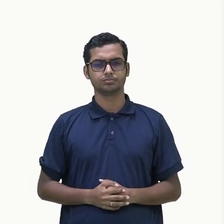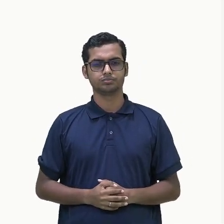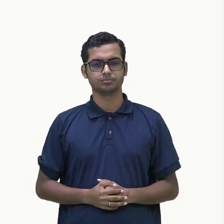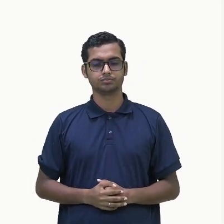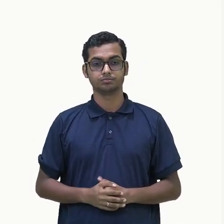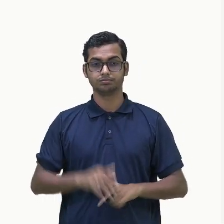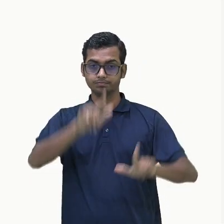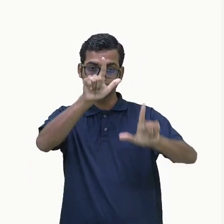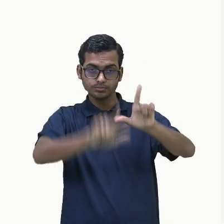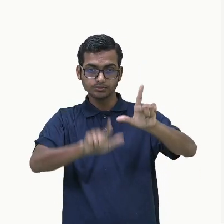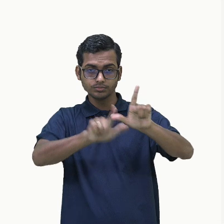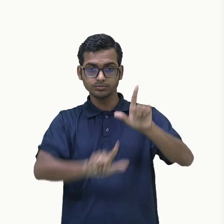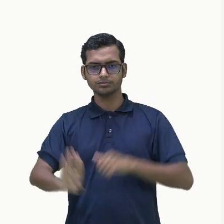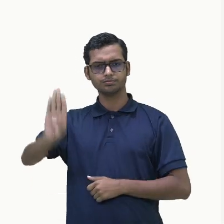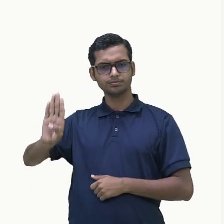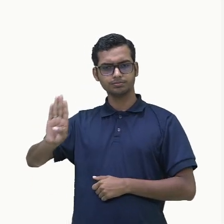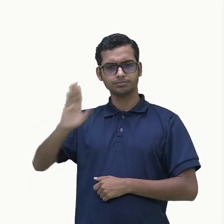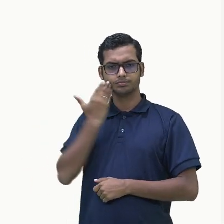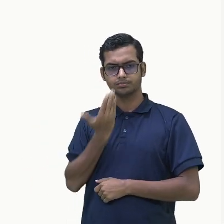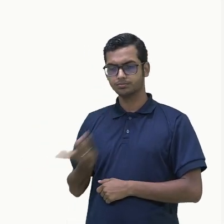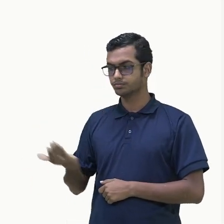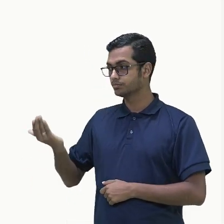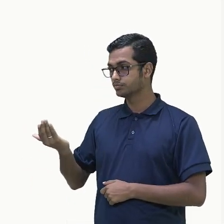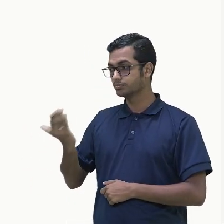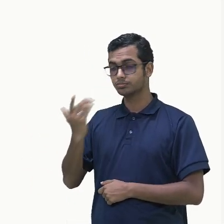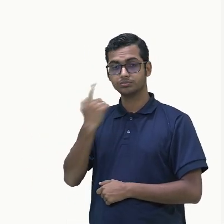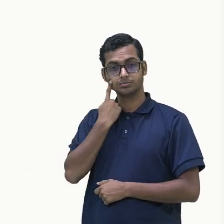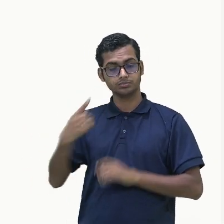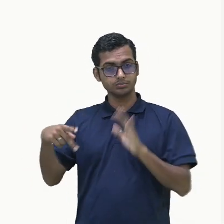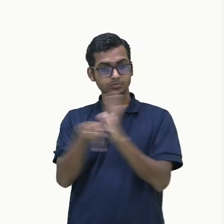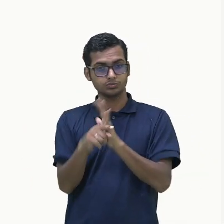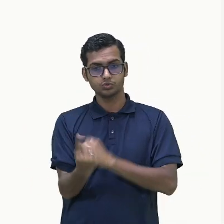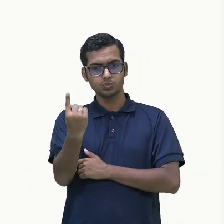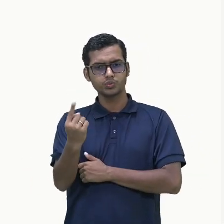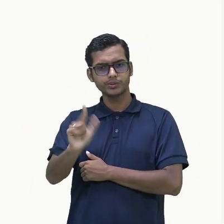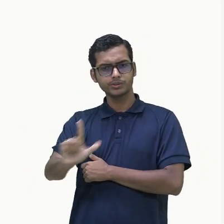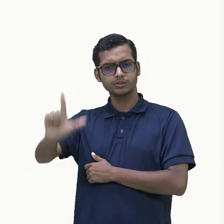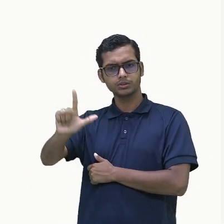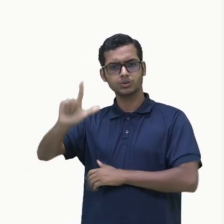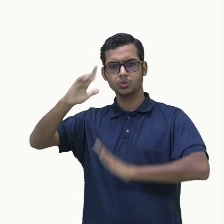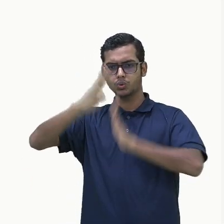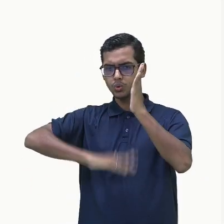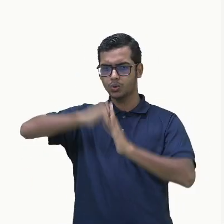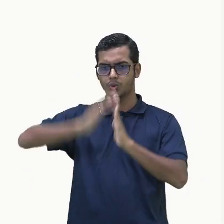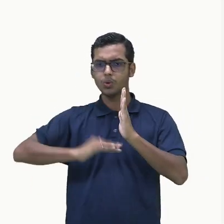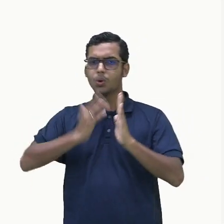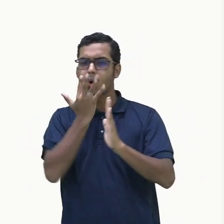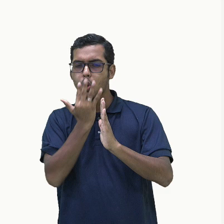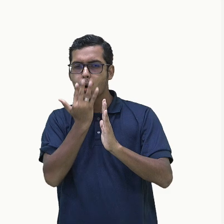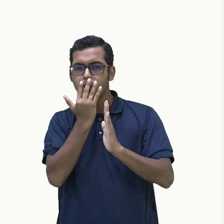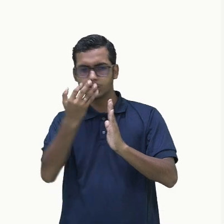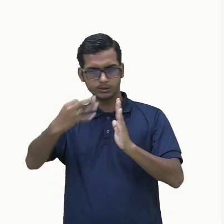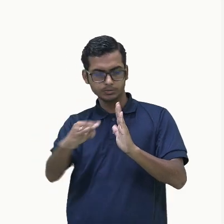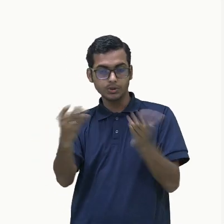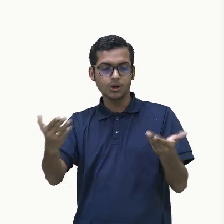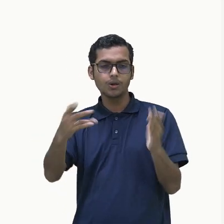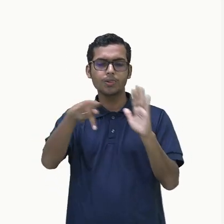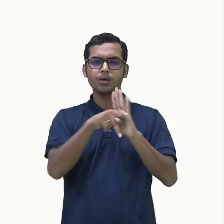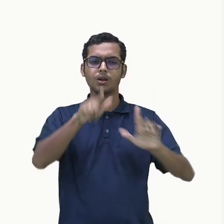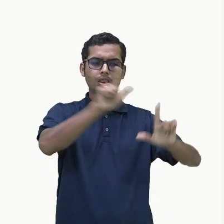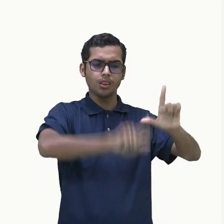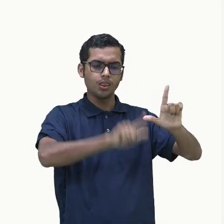letra B, isso aqui é para 1 litro de tinta. Ok. A letra B